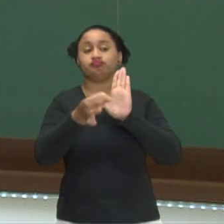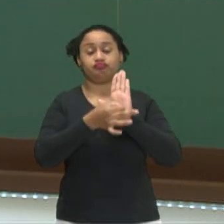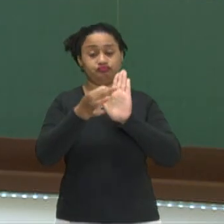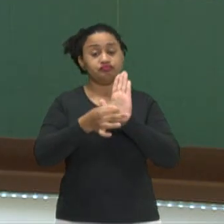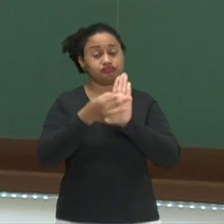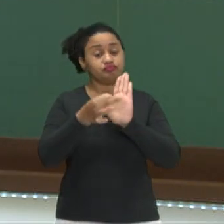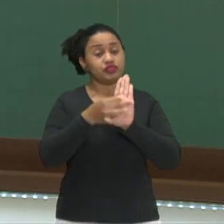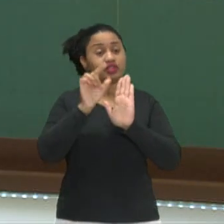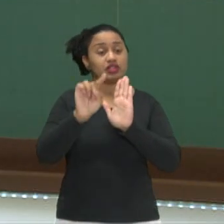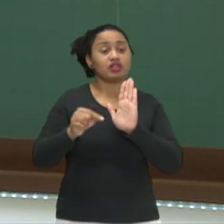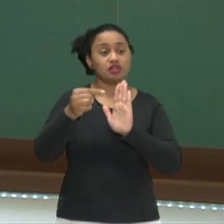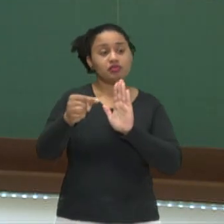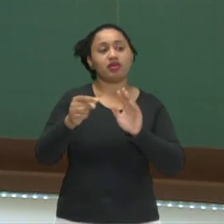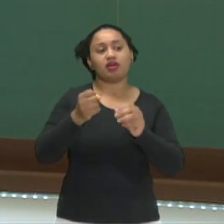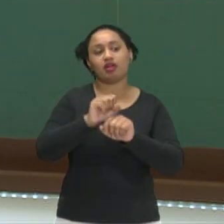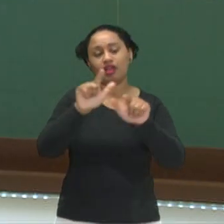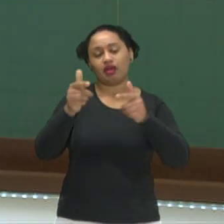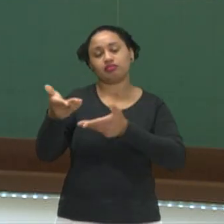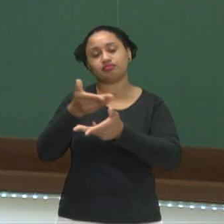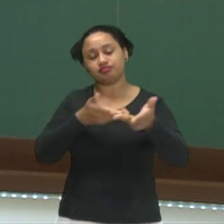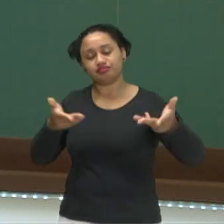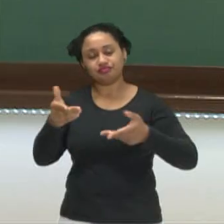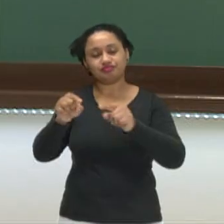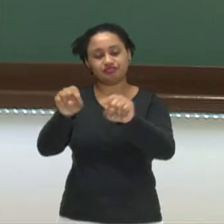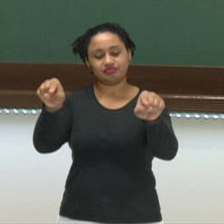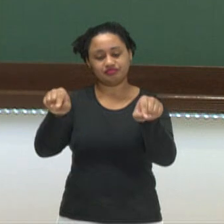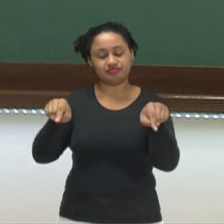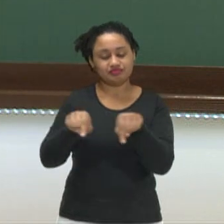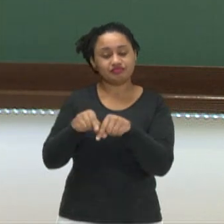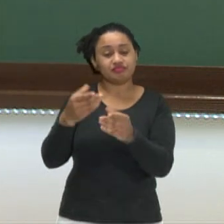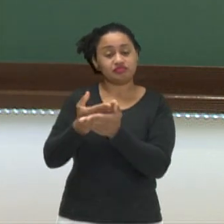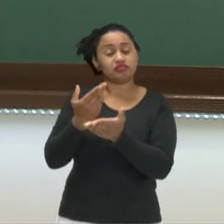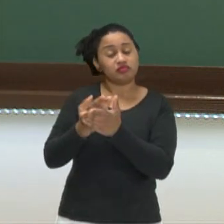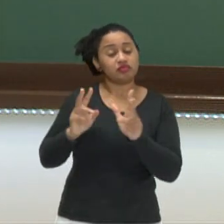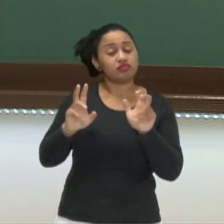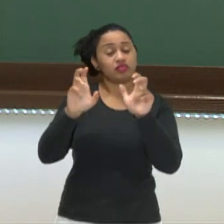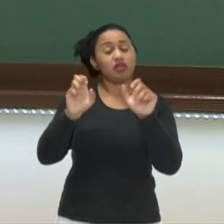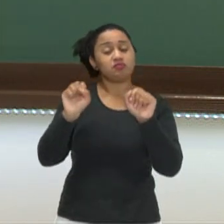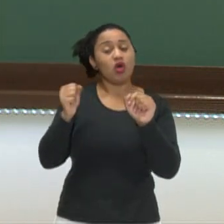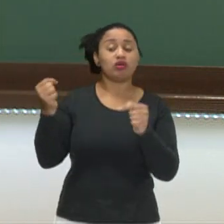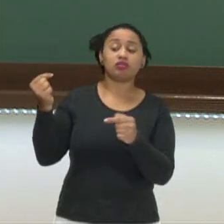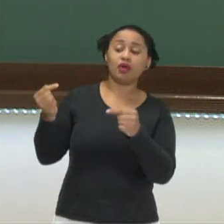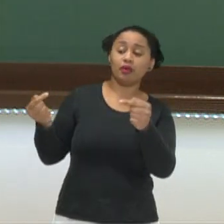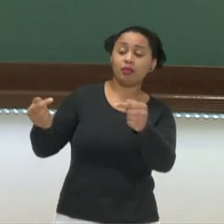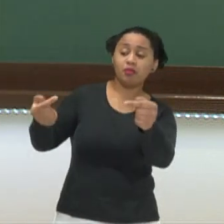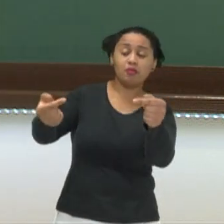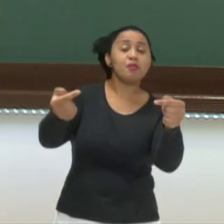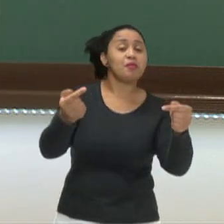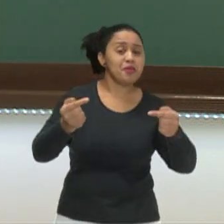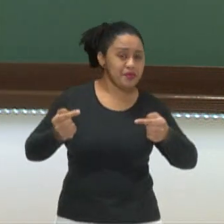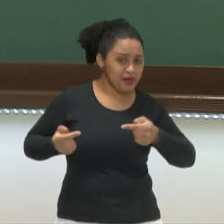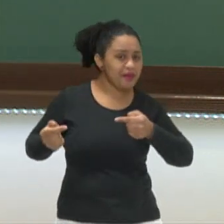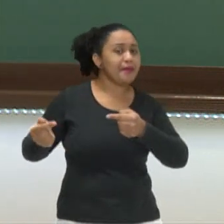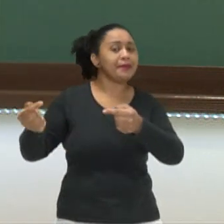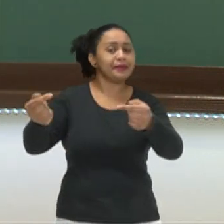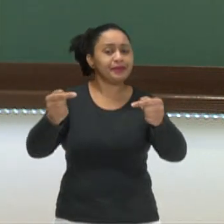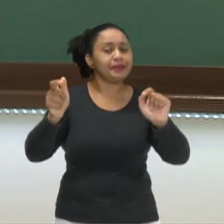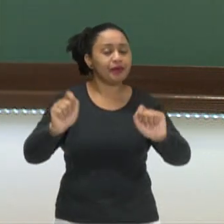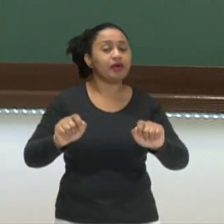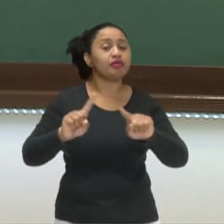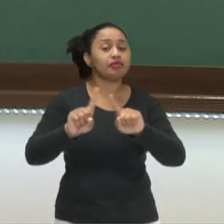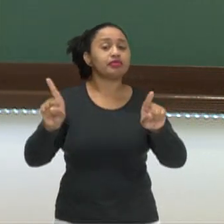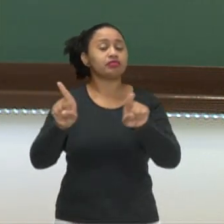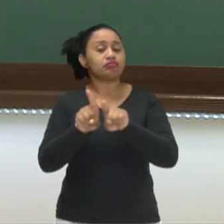argumentos e depois, claro, esse, é um assunto aí que pode gerar muita polêmica, mas que